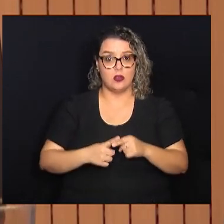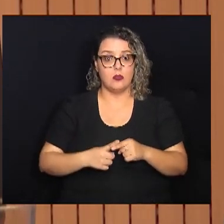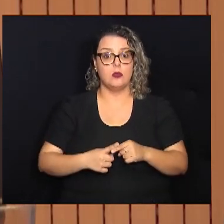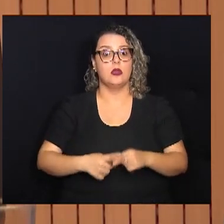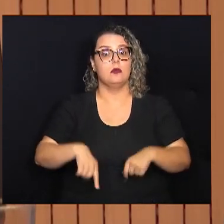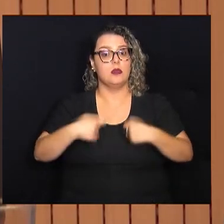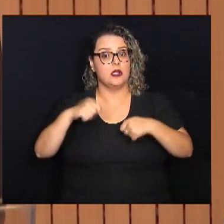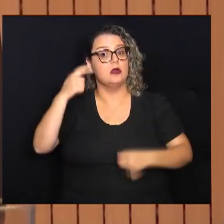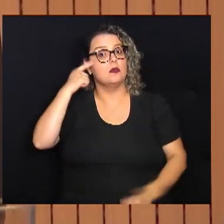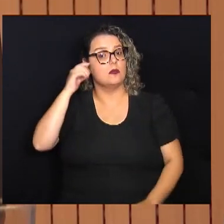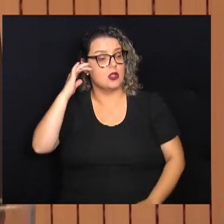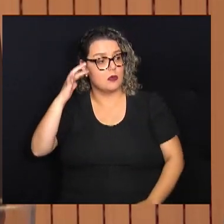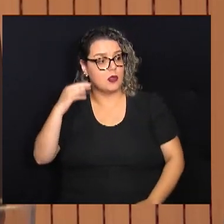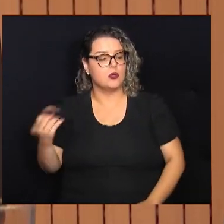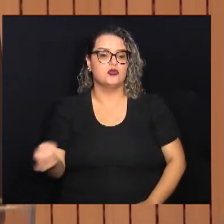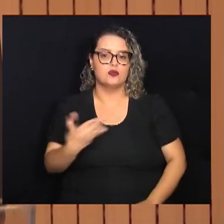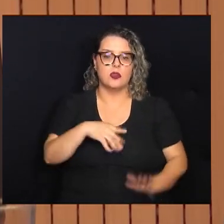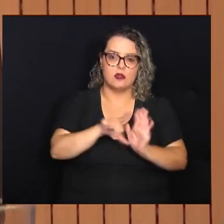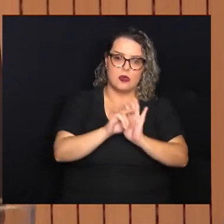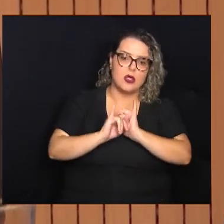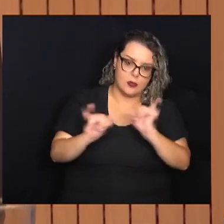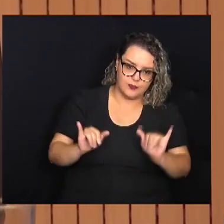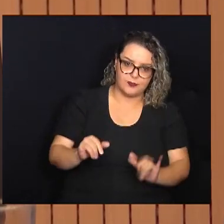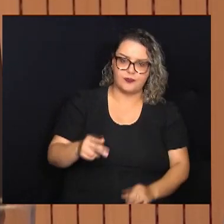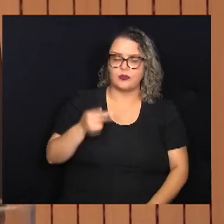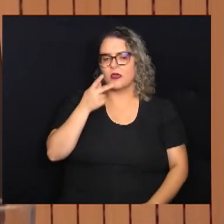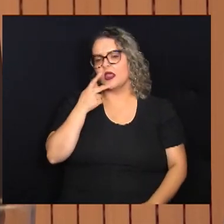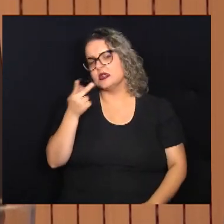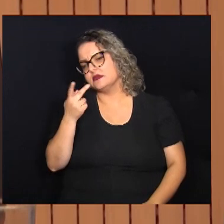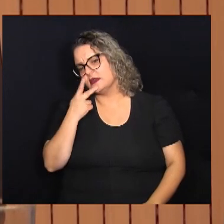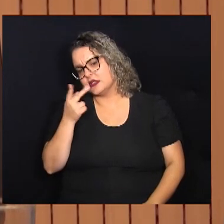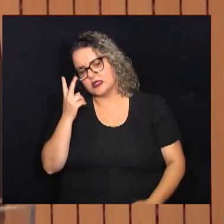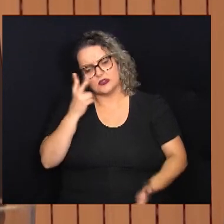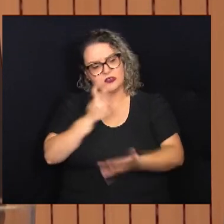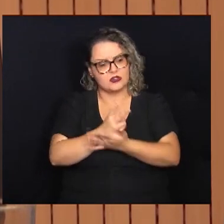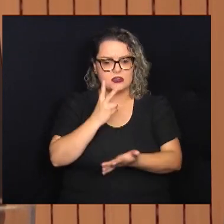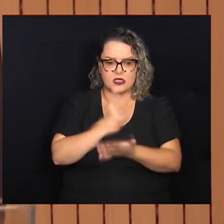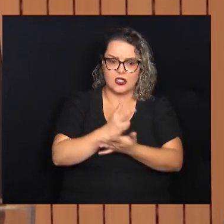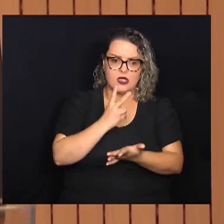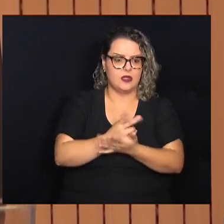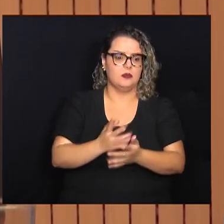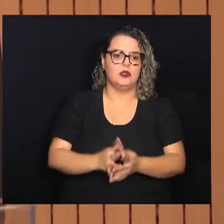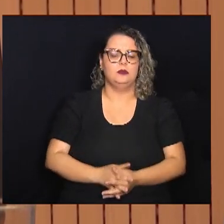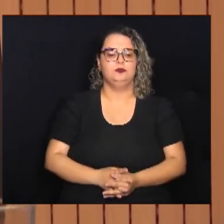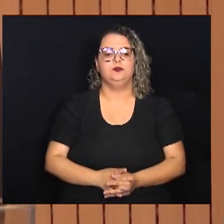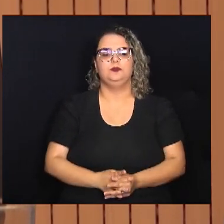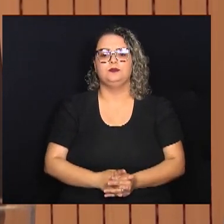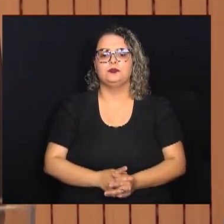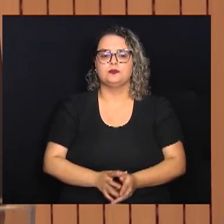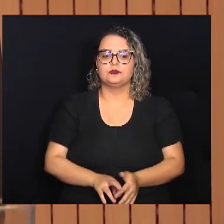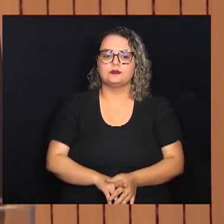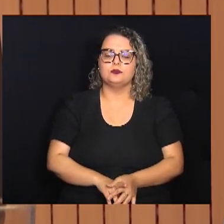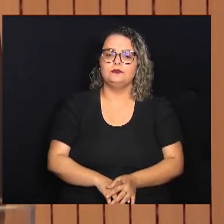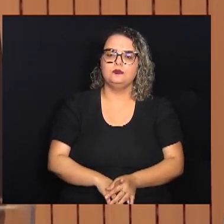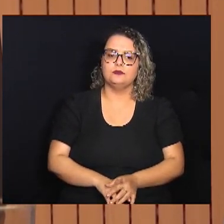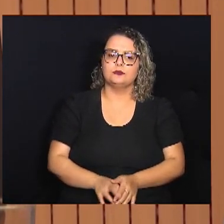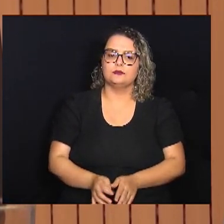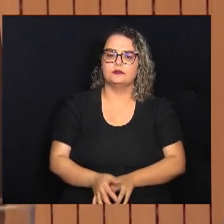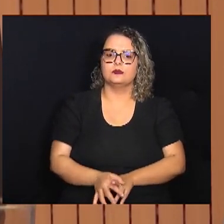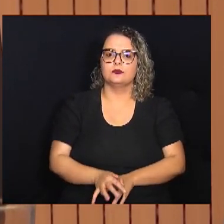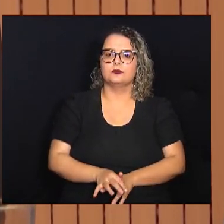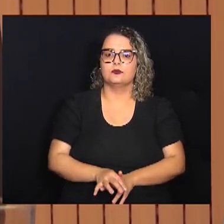de divergências, incongruências, etc. É mais ou menos o que a gente sempre faz no CONDEMA. E aí a